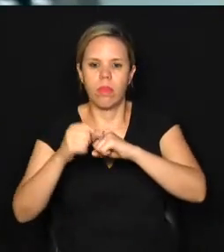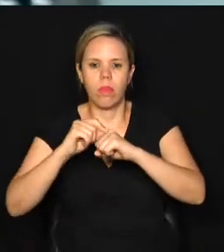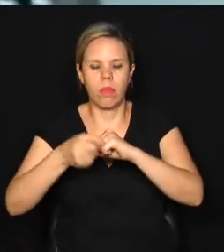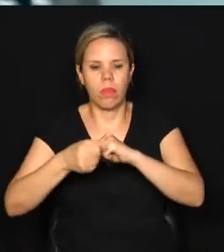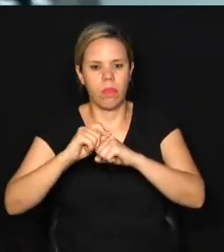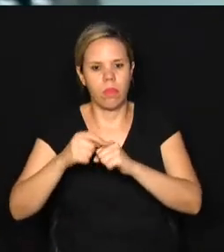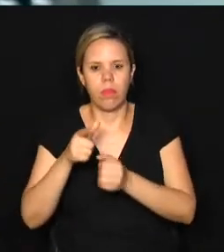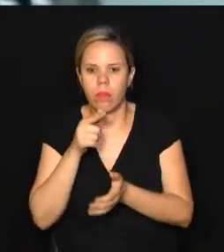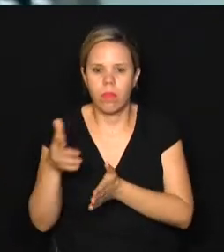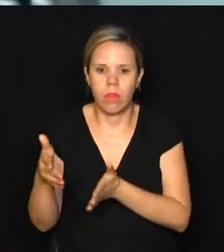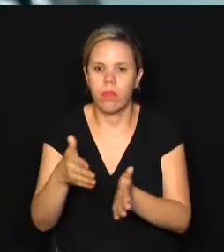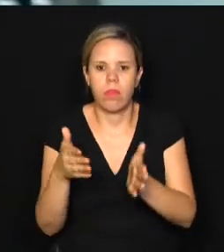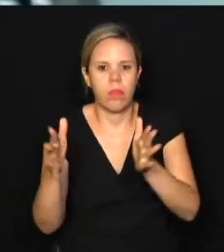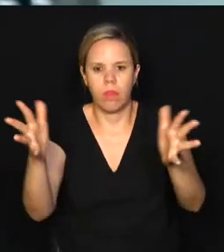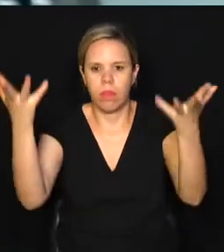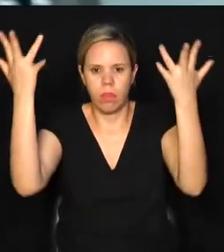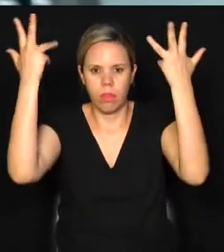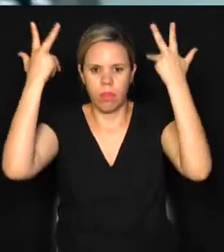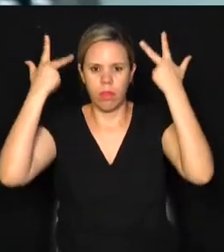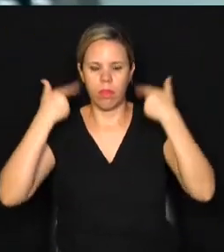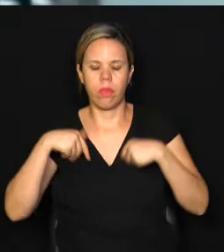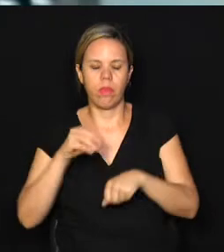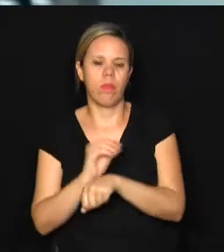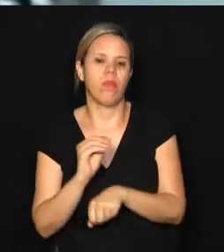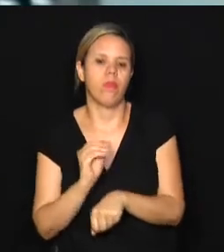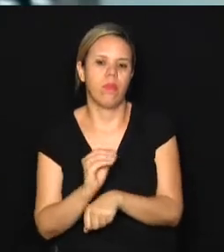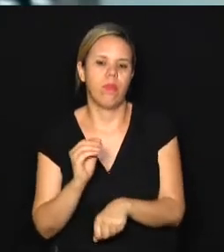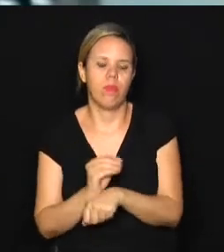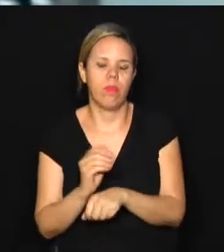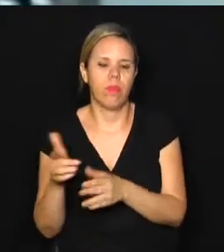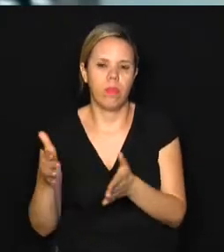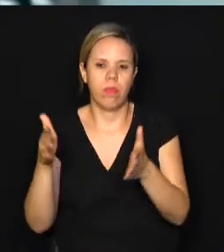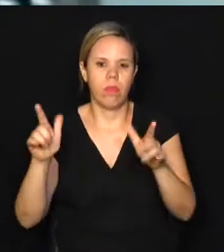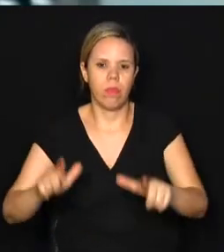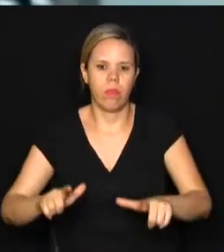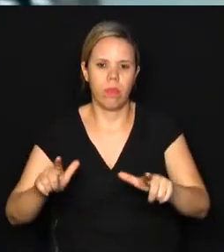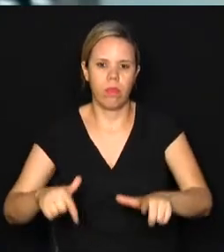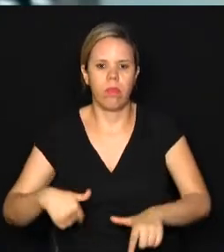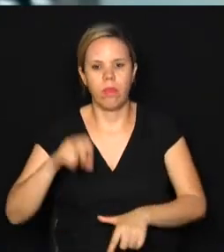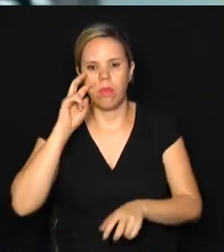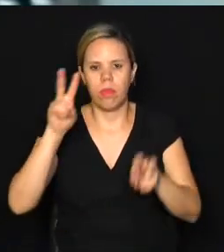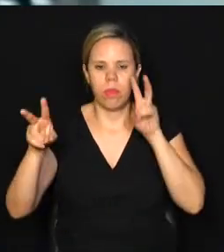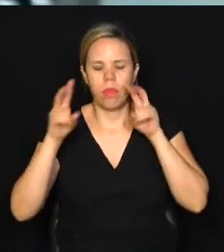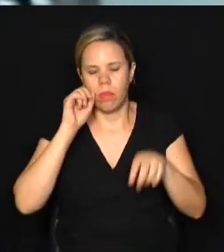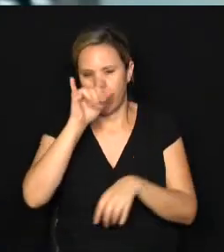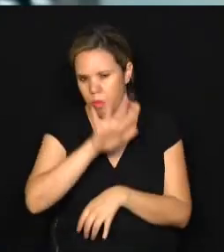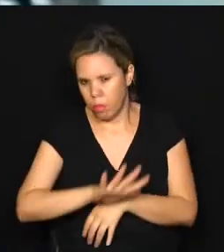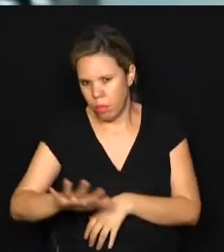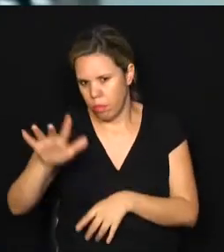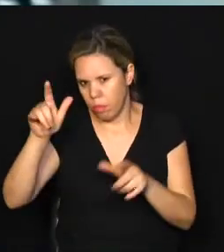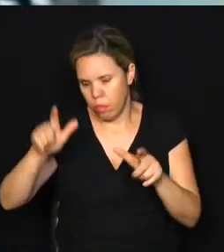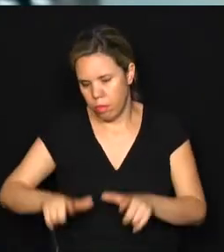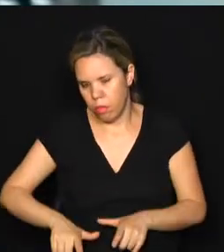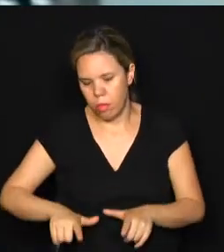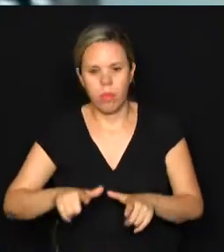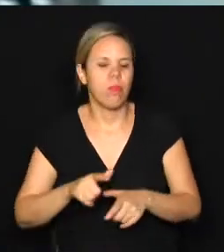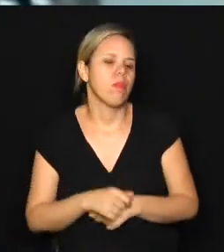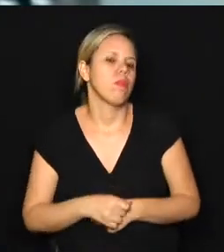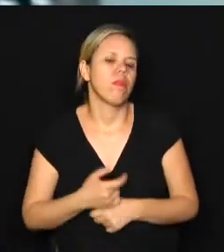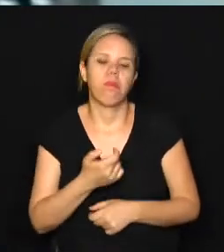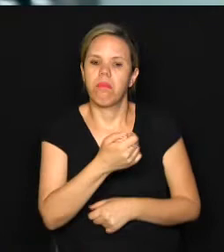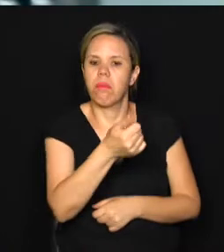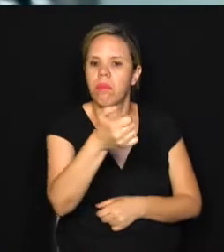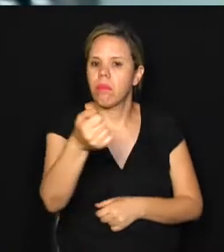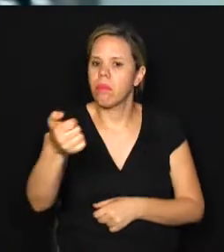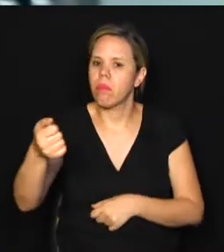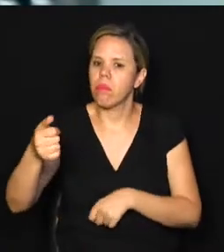corredor de fauna que ele tem que ser preservado, ainda mais na área que ele está, que a gente viu as imagens. É um dos poucos